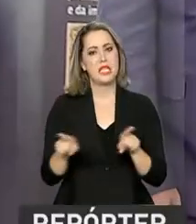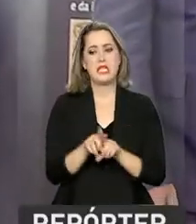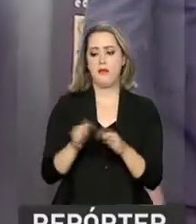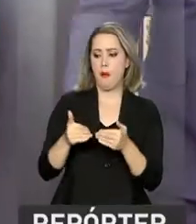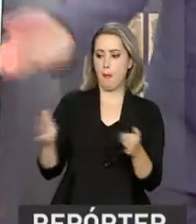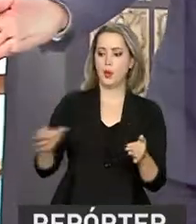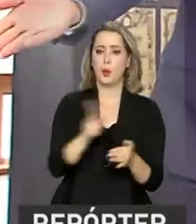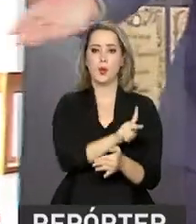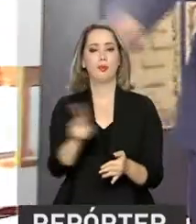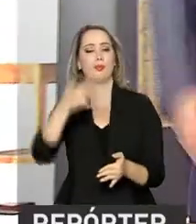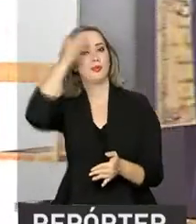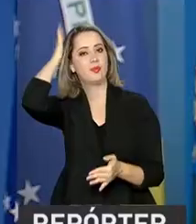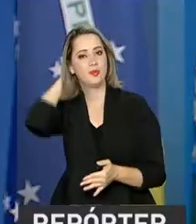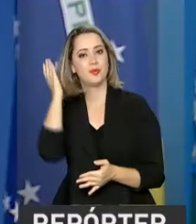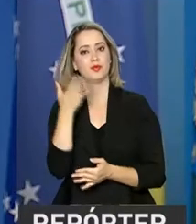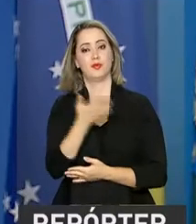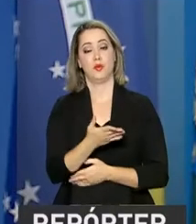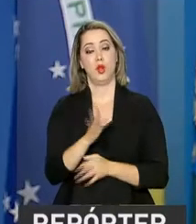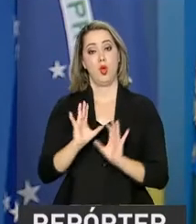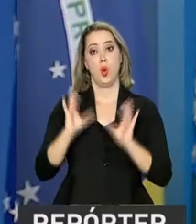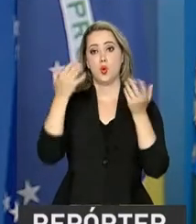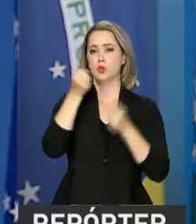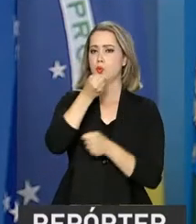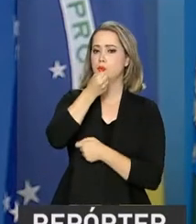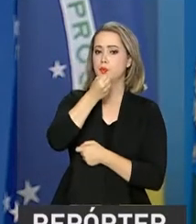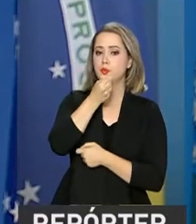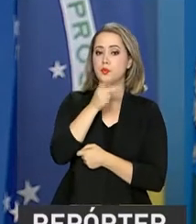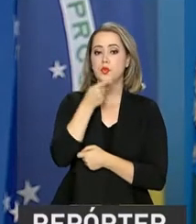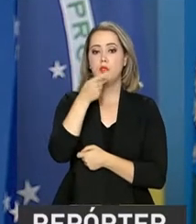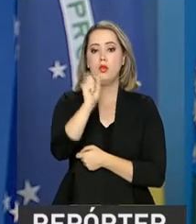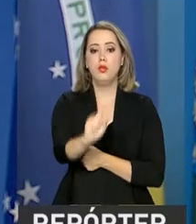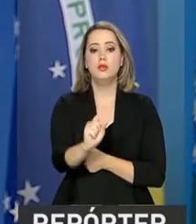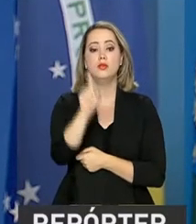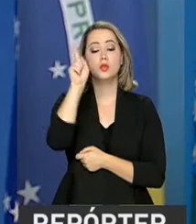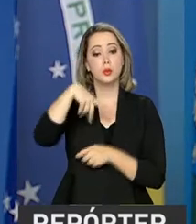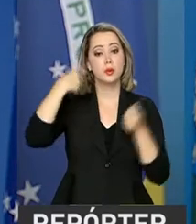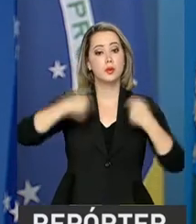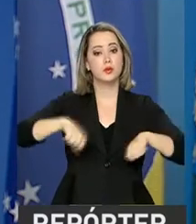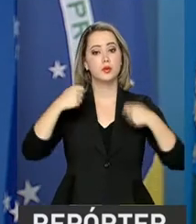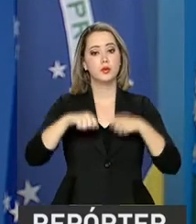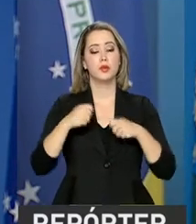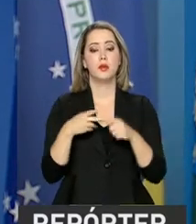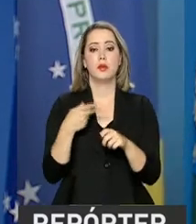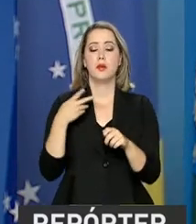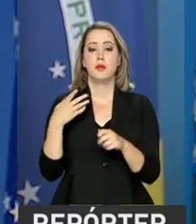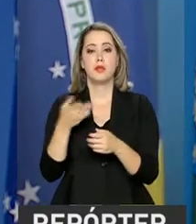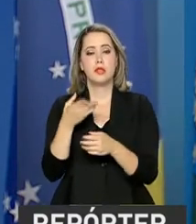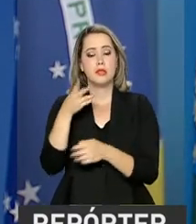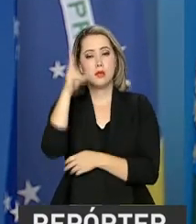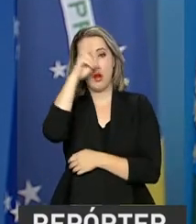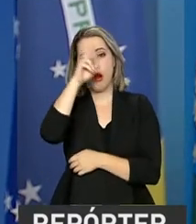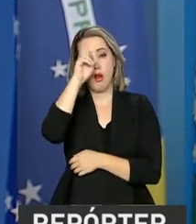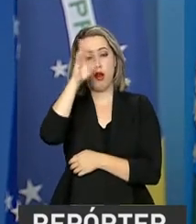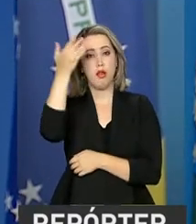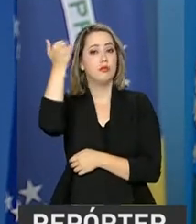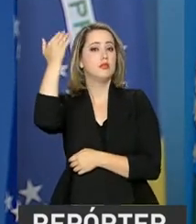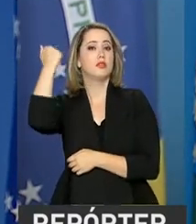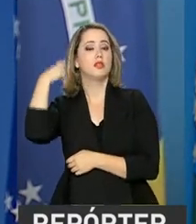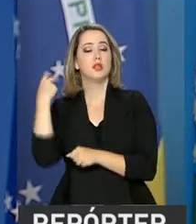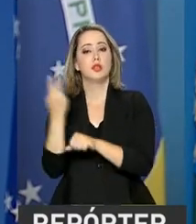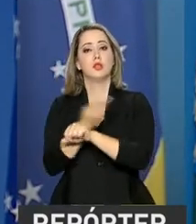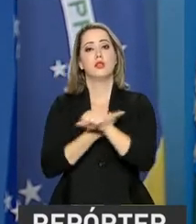da república michel temer durante o discurso temer afirmou que é preciso recorrer ao passado para buscar